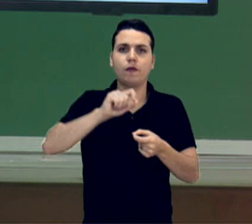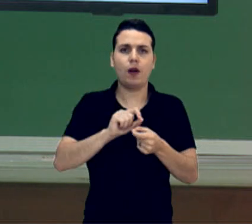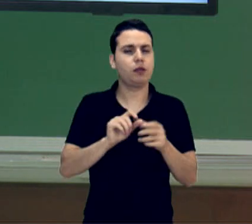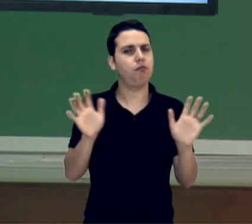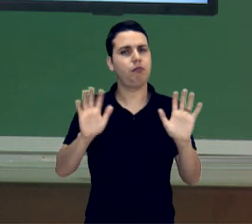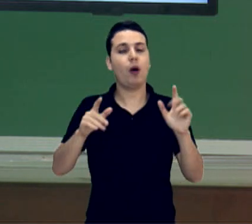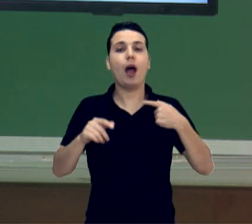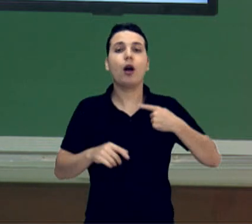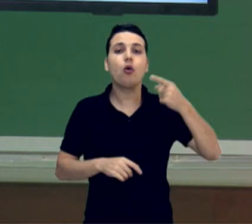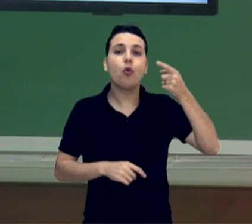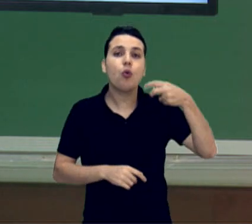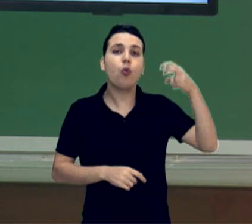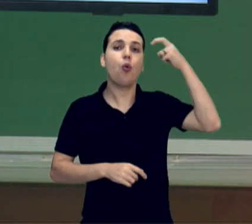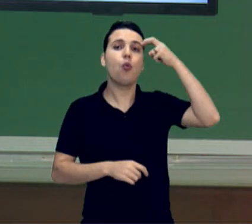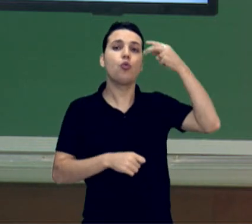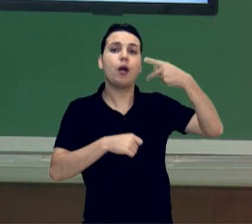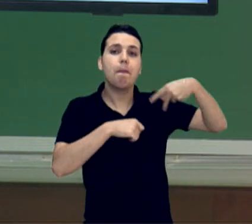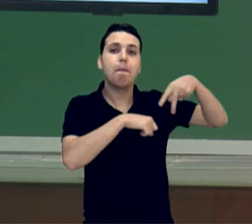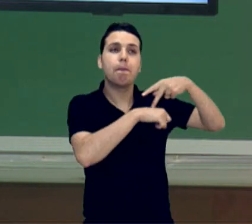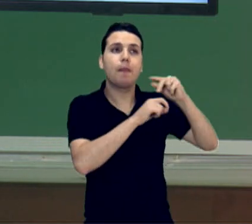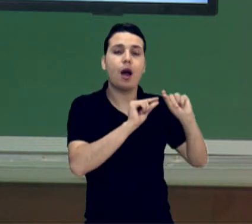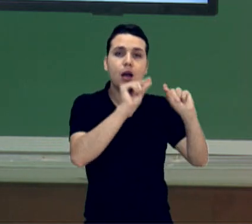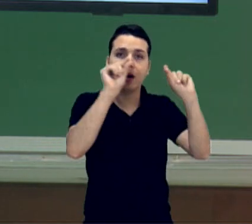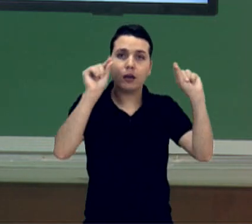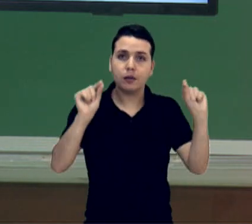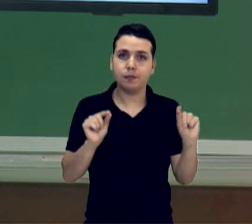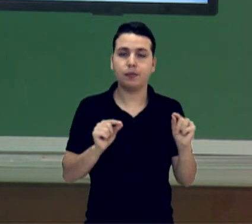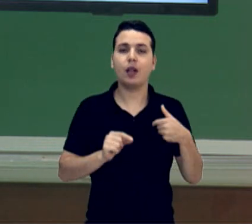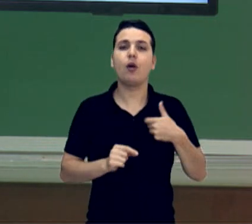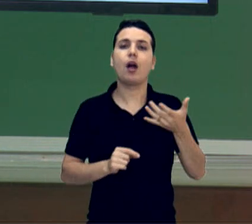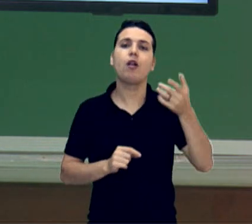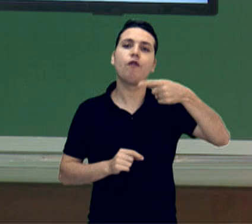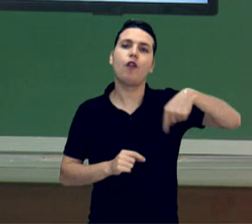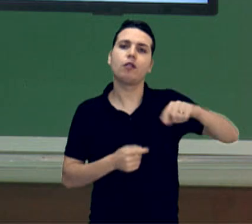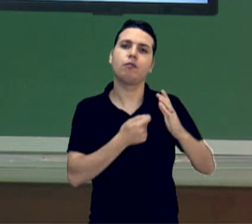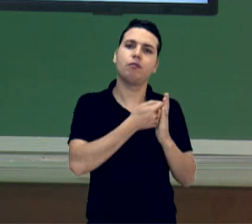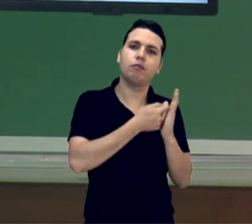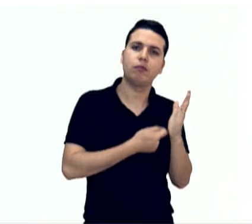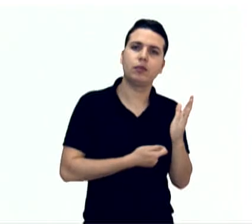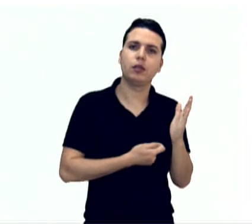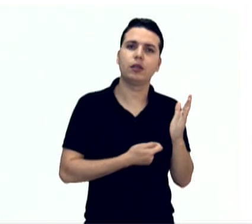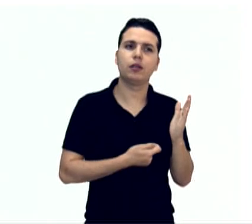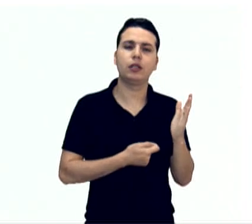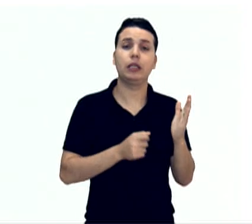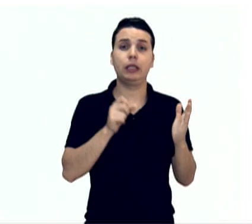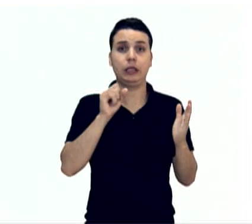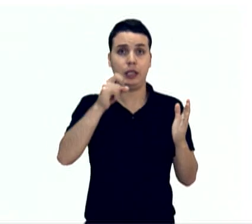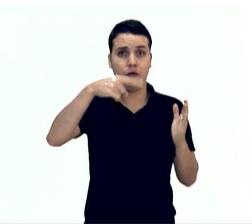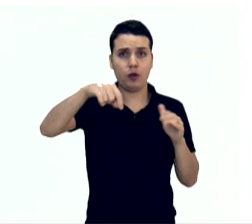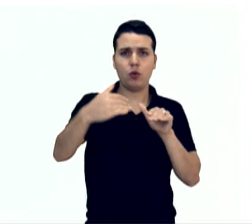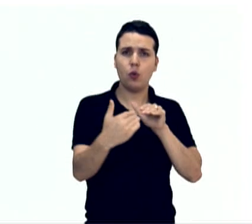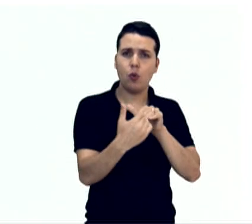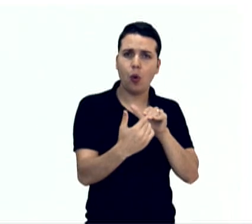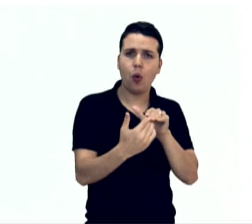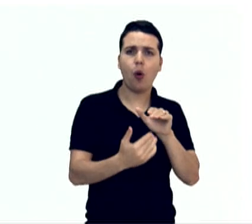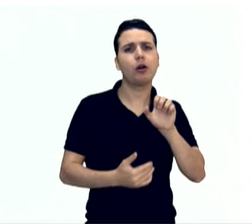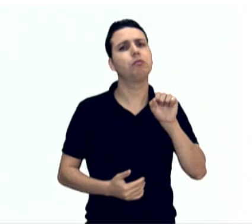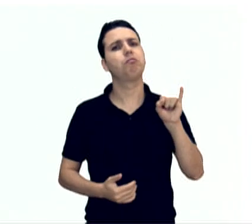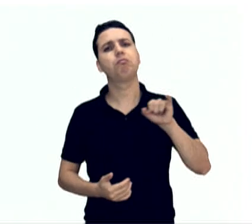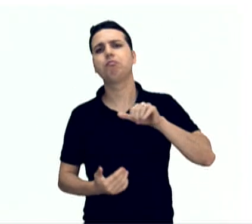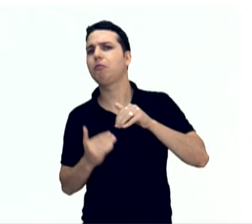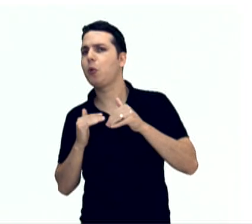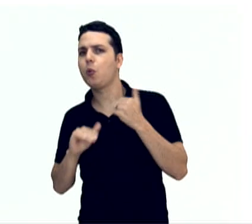de cultura, desses países, né? E aí eu quero que vocês escrevam, até se vocês concordam com isso, se vocês